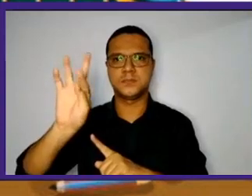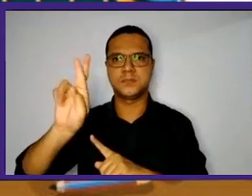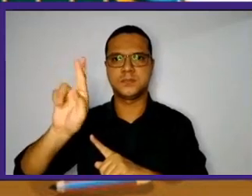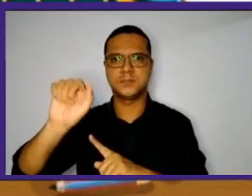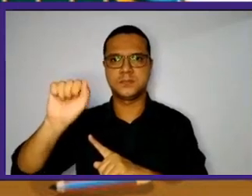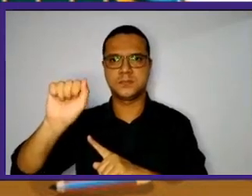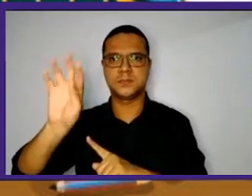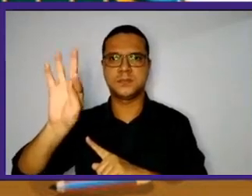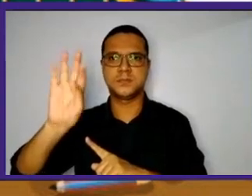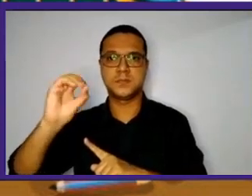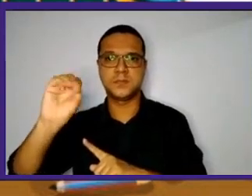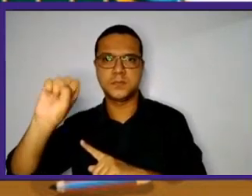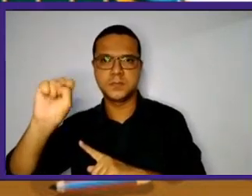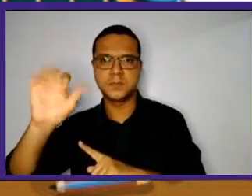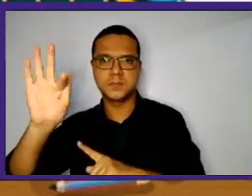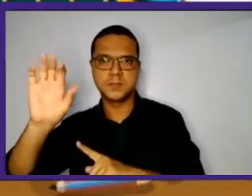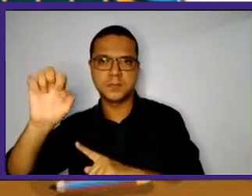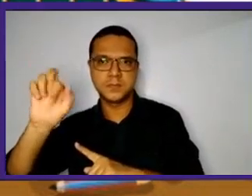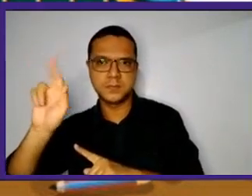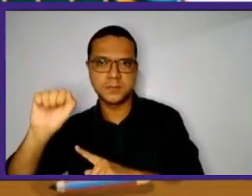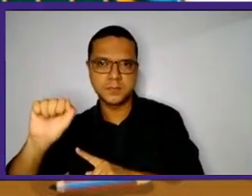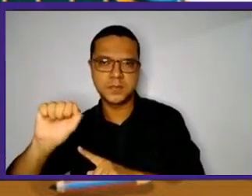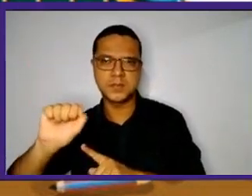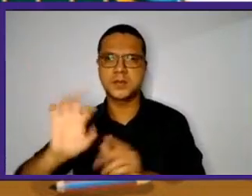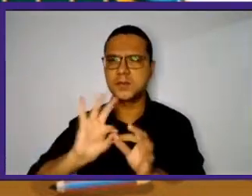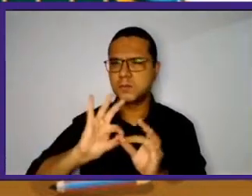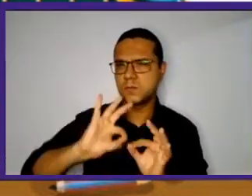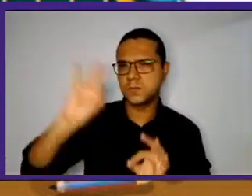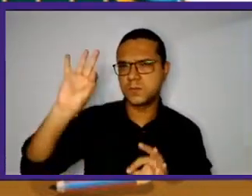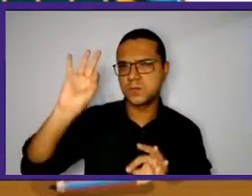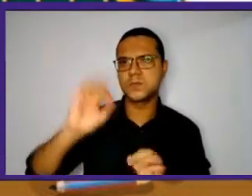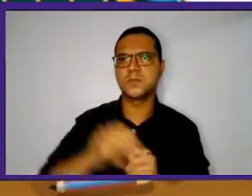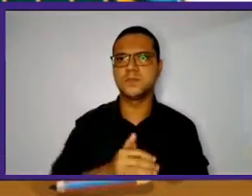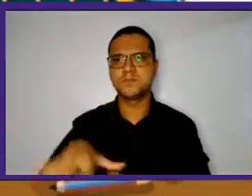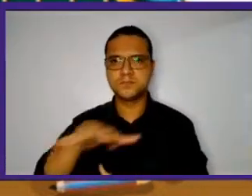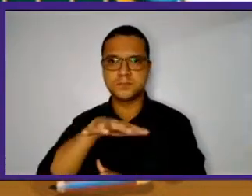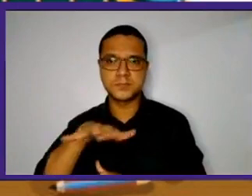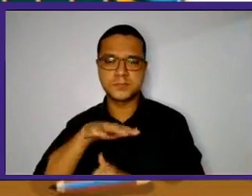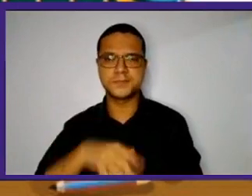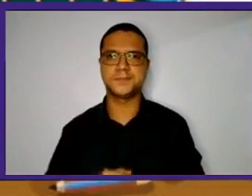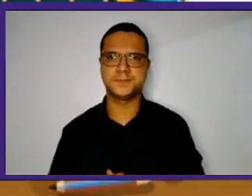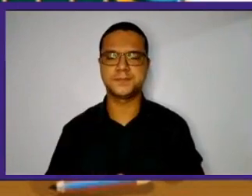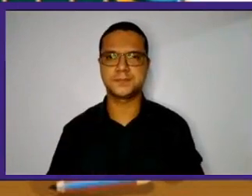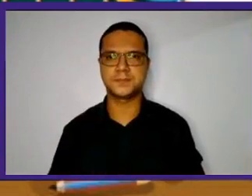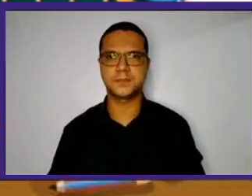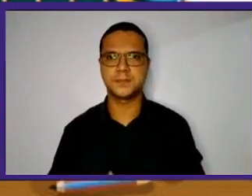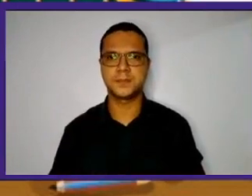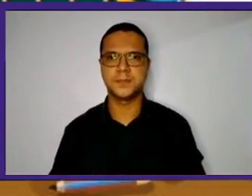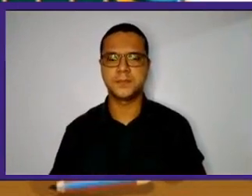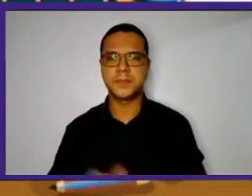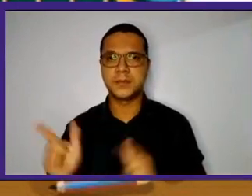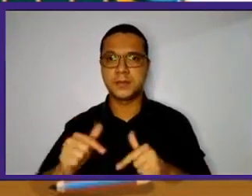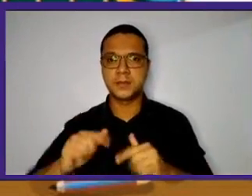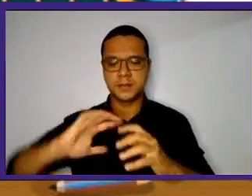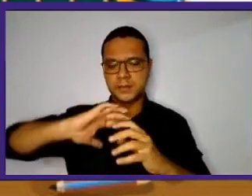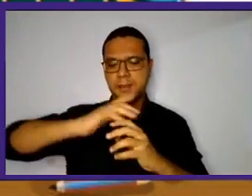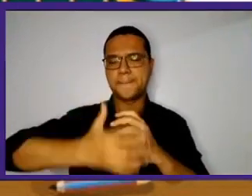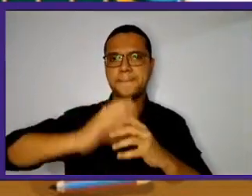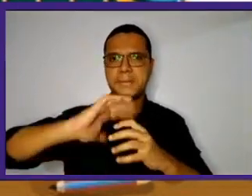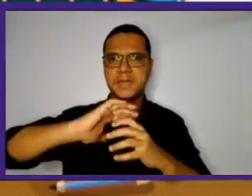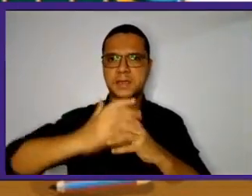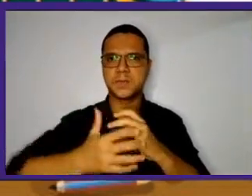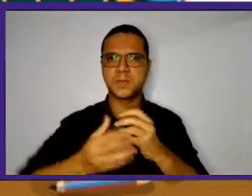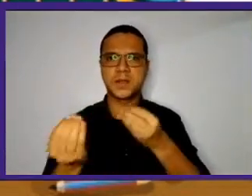fica aproximadamente 20 a 35 quilômetros da nossa superfície, do lugar onde a gente vive. E essa camada, ela é